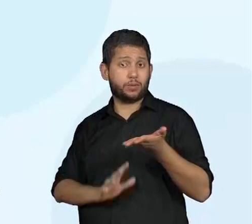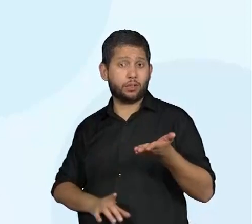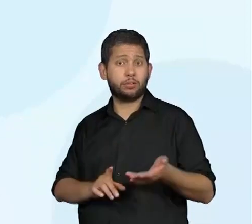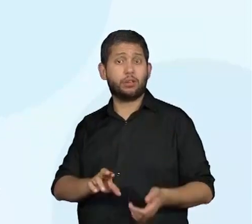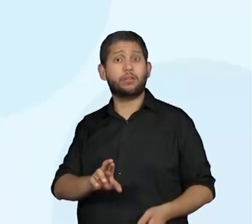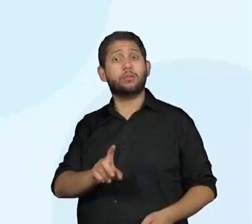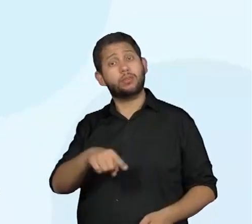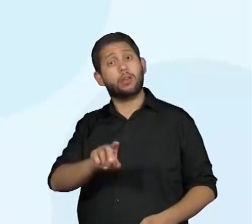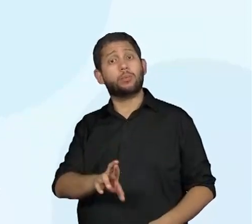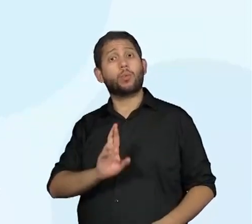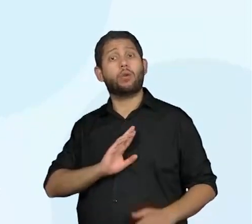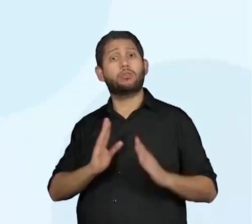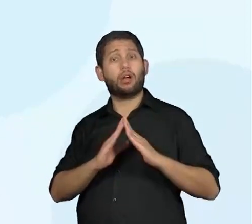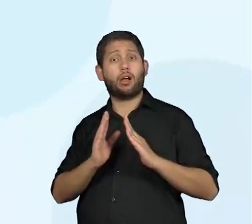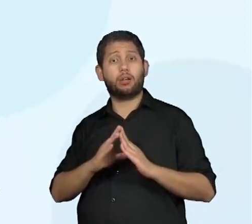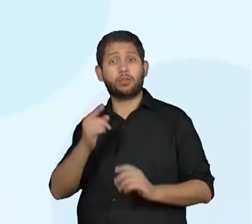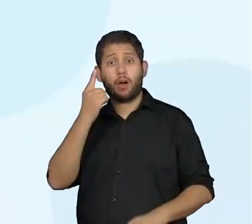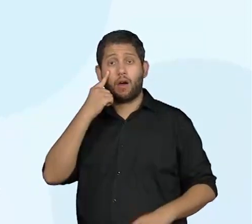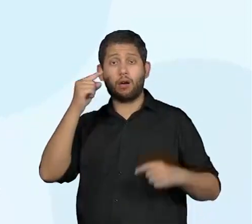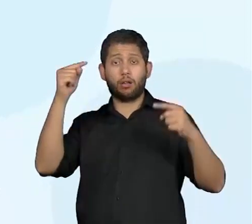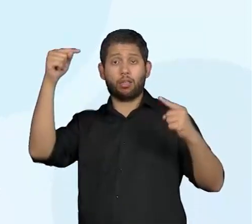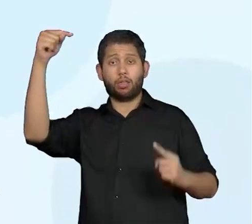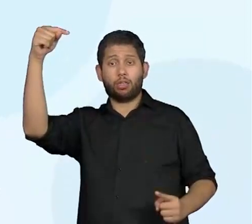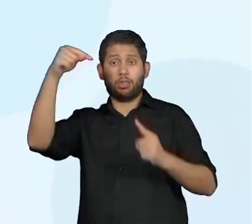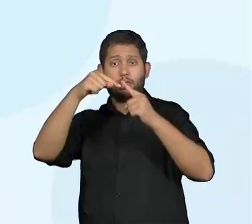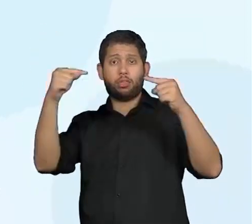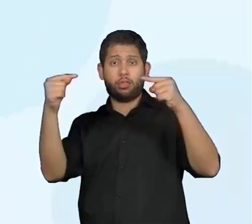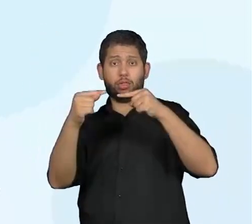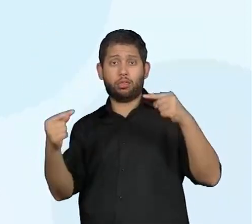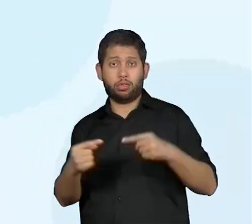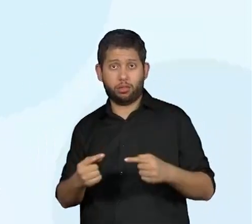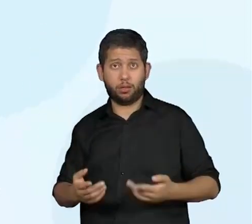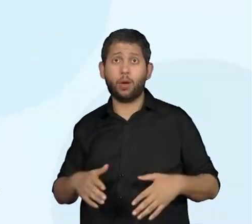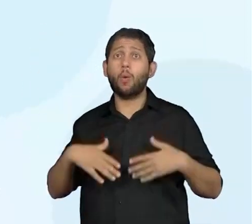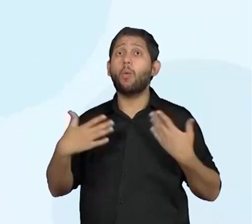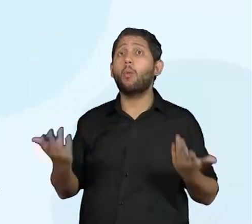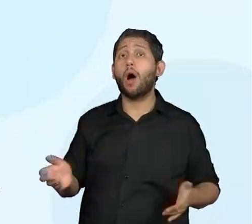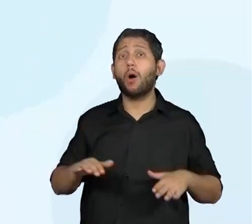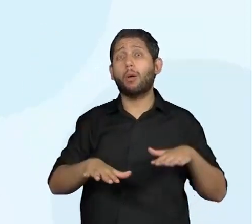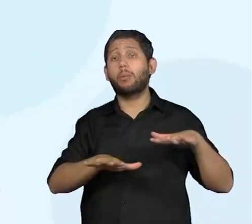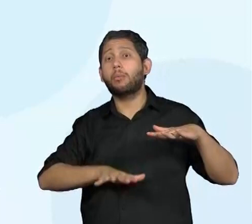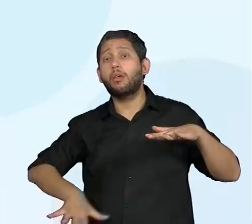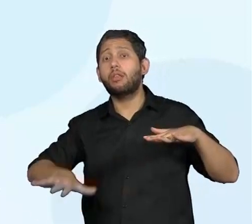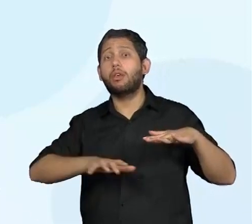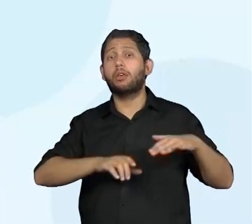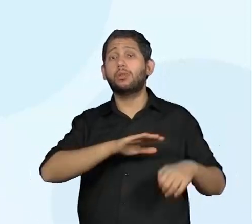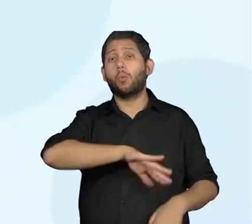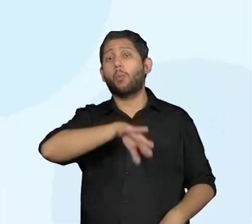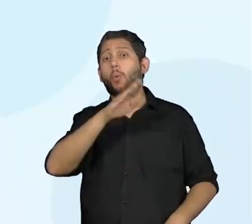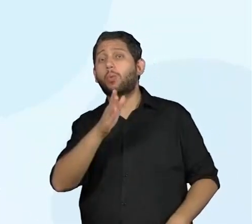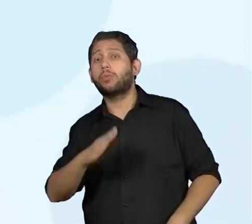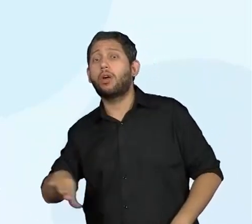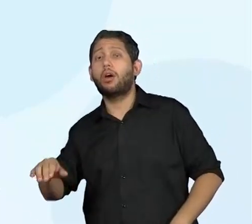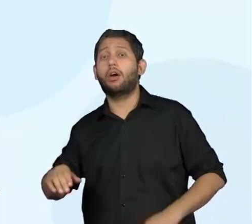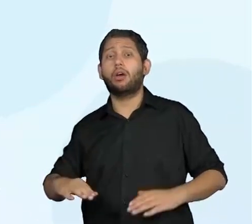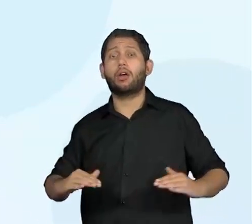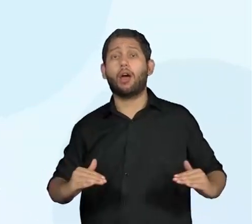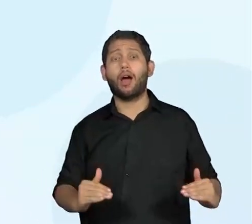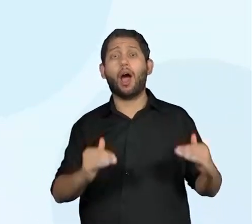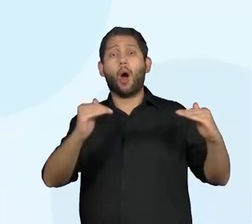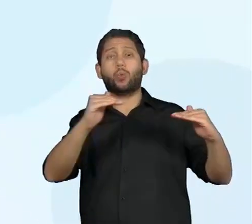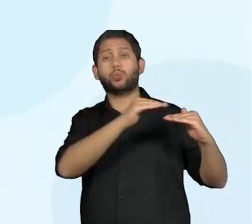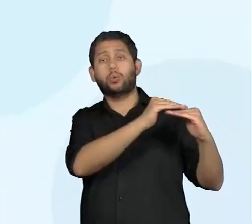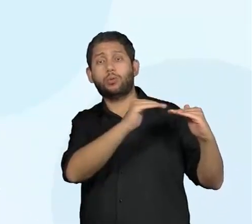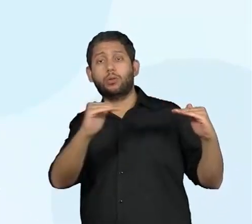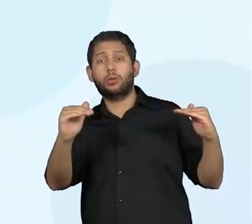casa. Ligue os pontos. Então, quem são as planícies? Quem são as montanhas e quem são os planaltos de acordo com as imagens? Então, você vai